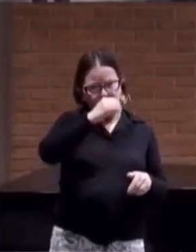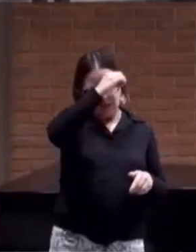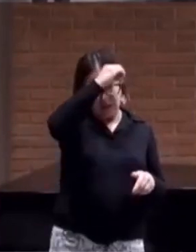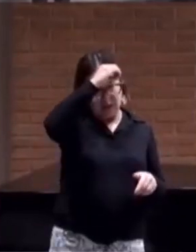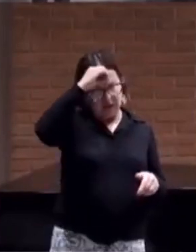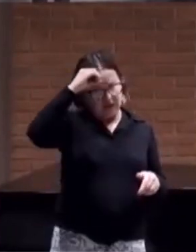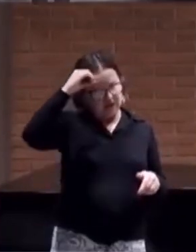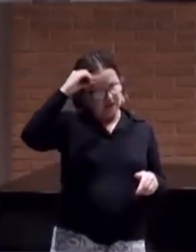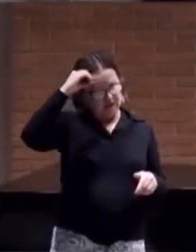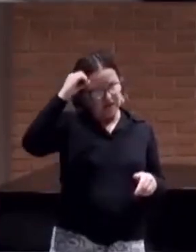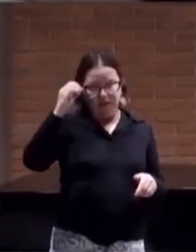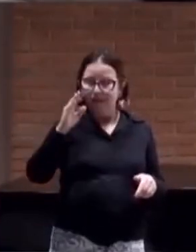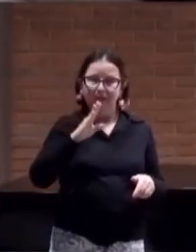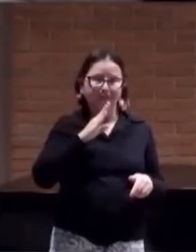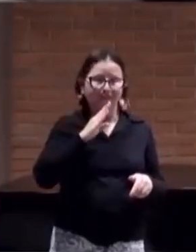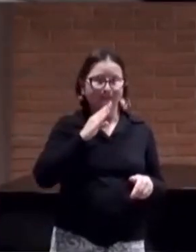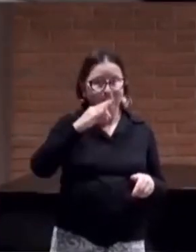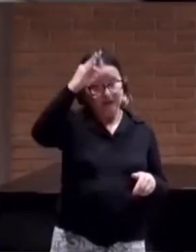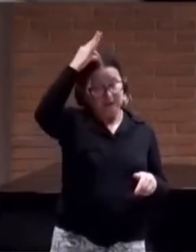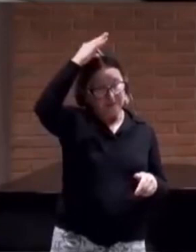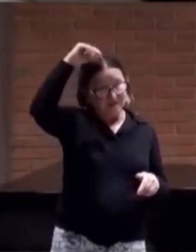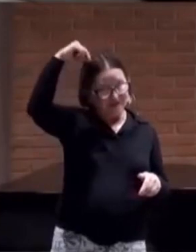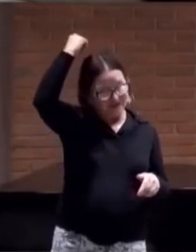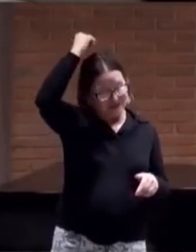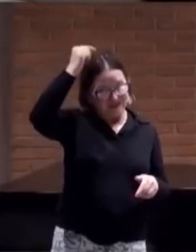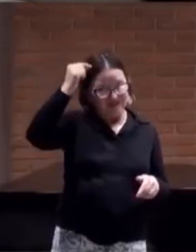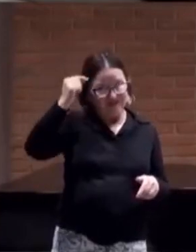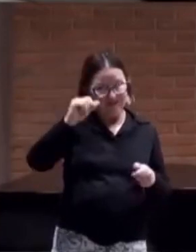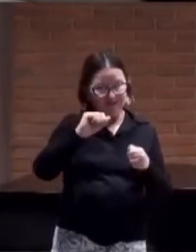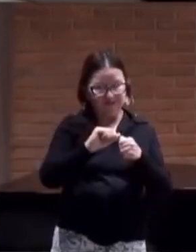Santo gera apostasia.